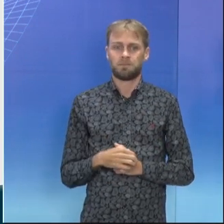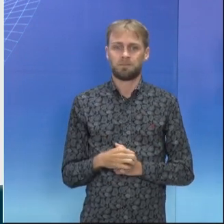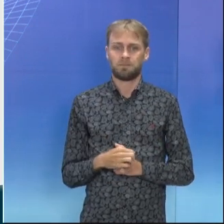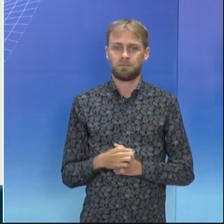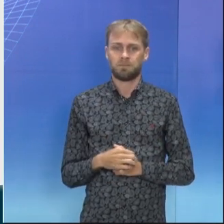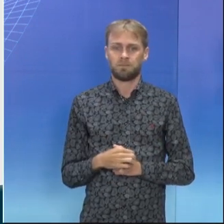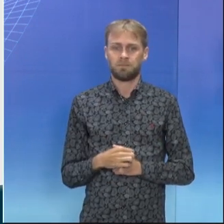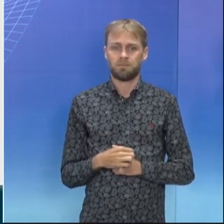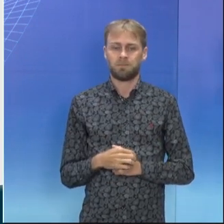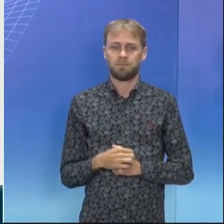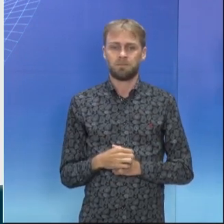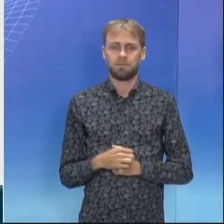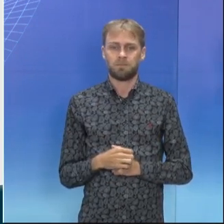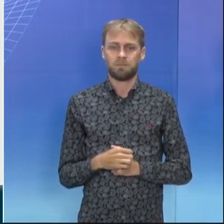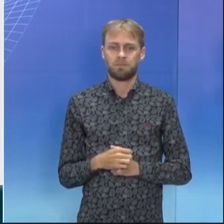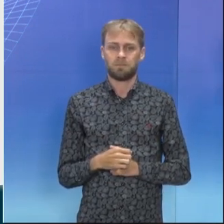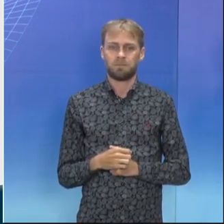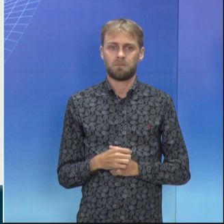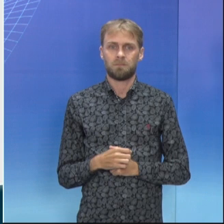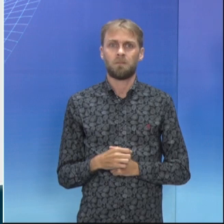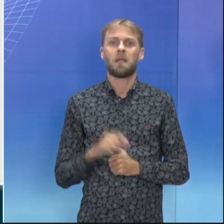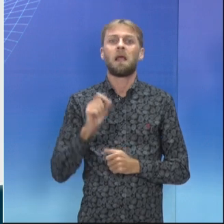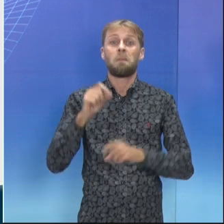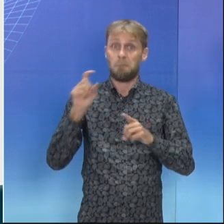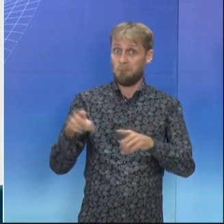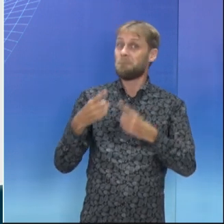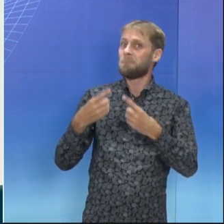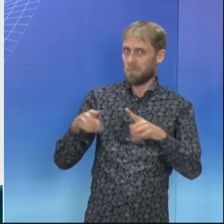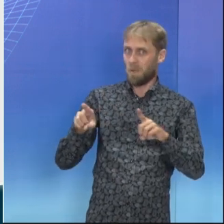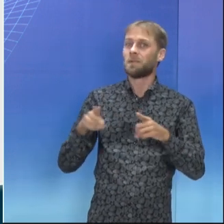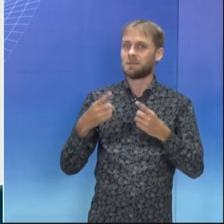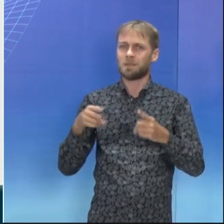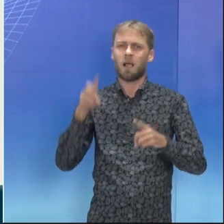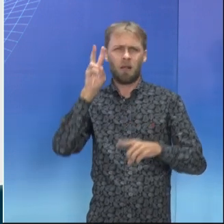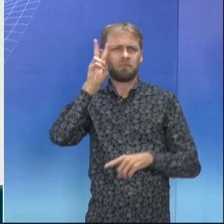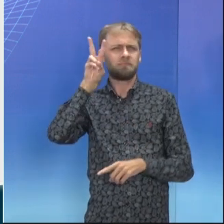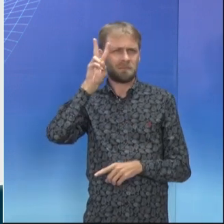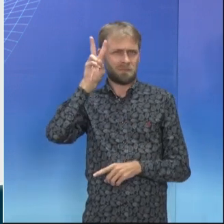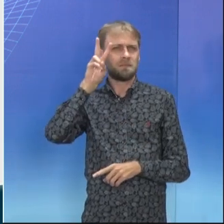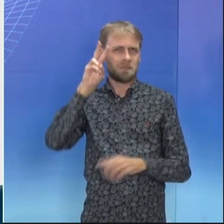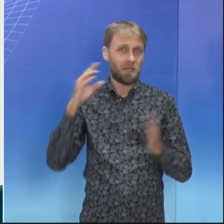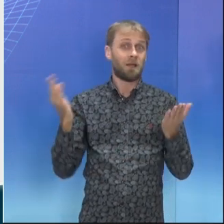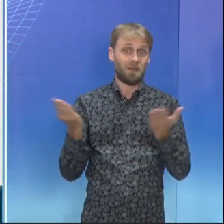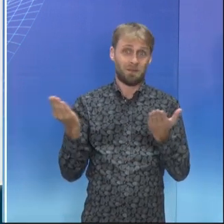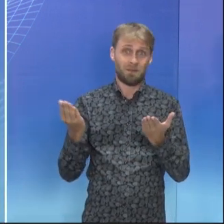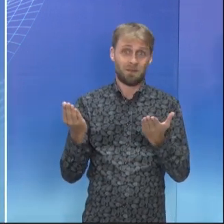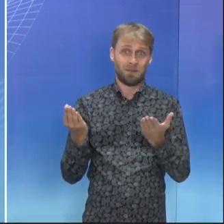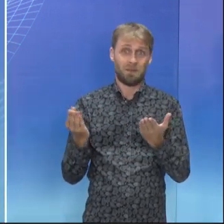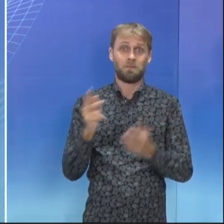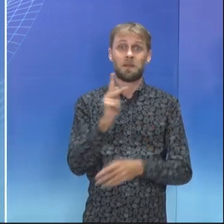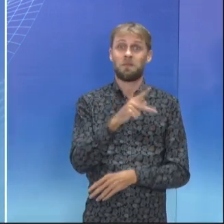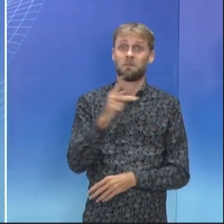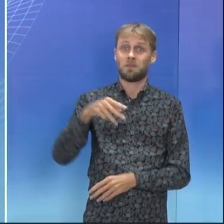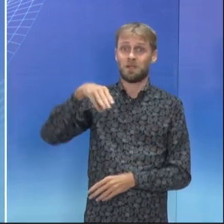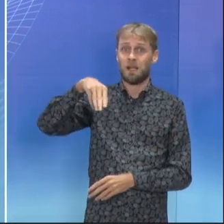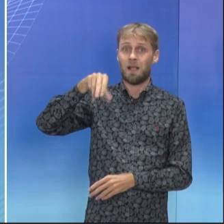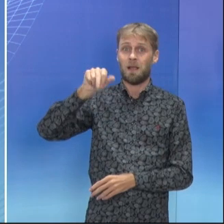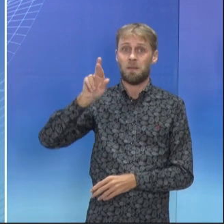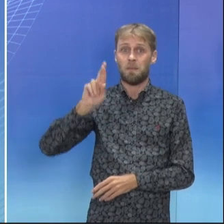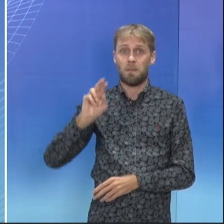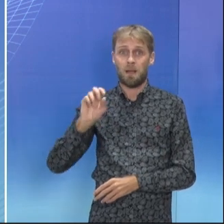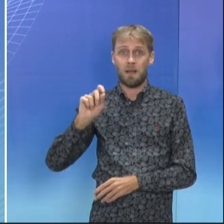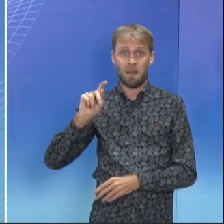Veja só. Quem gosta de música vai lembrar dessa aqui. E agora a professora Marques vai pagar